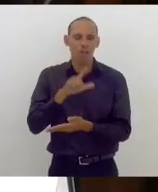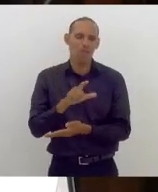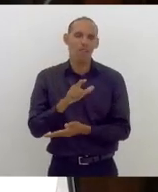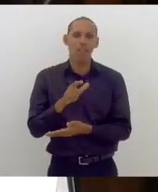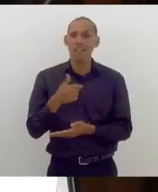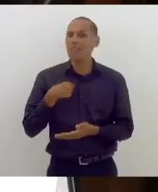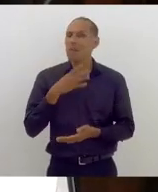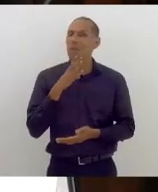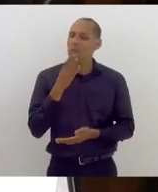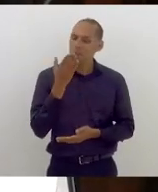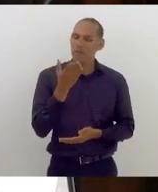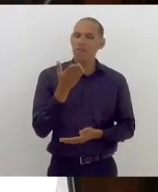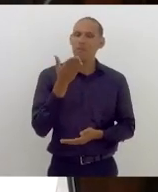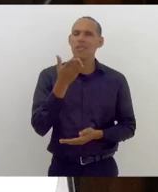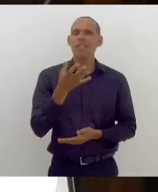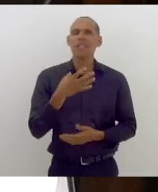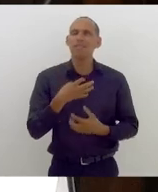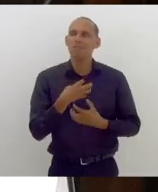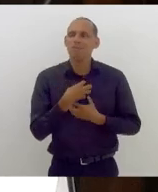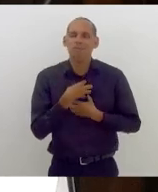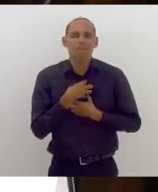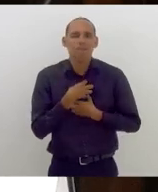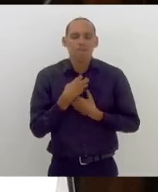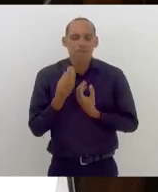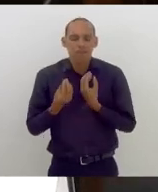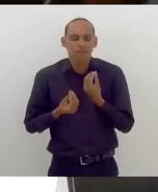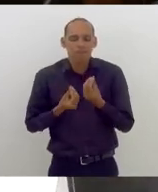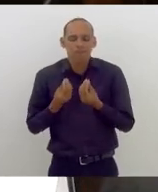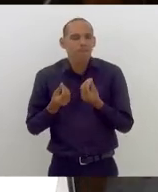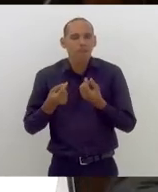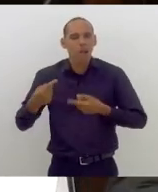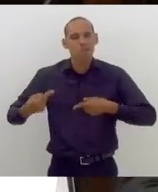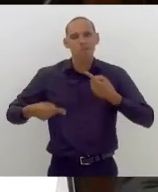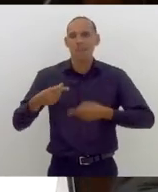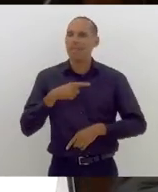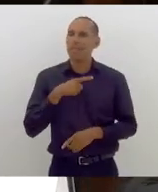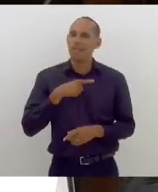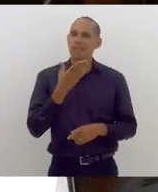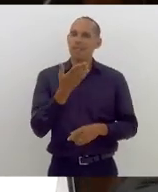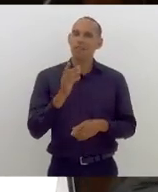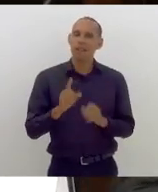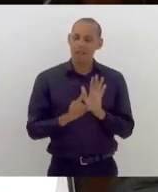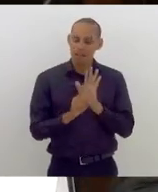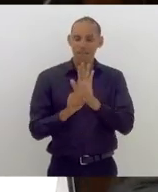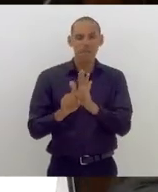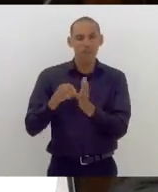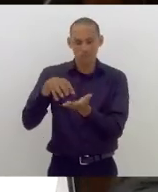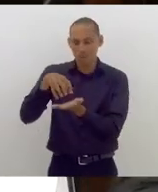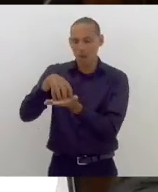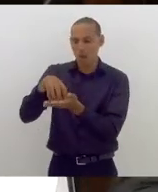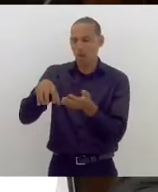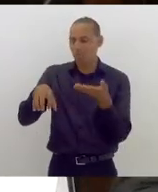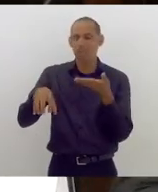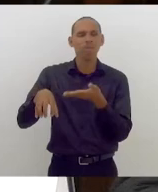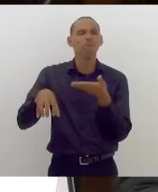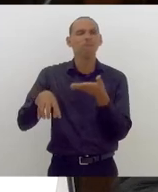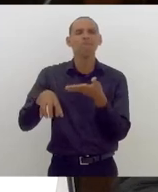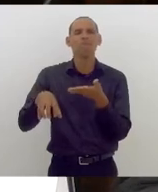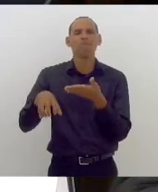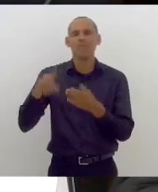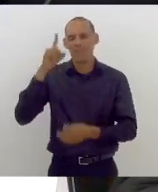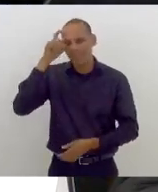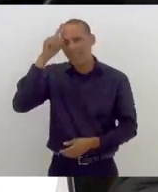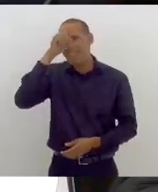tem essa sensibilidade política, que é muito importante para um homem público que está à frente de um órgão tão